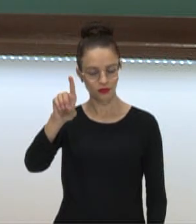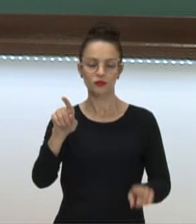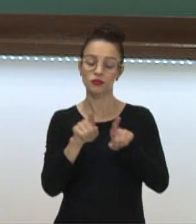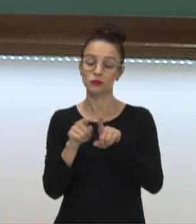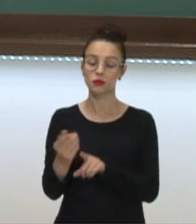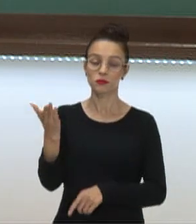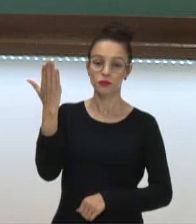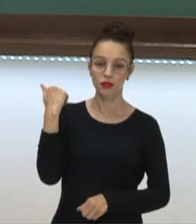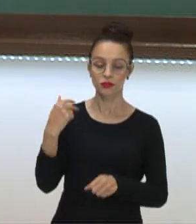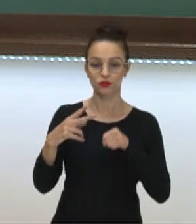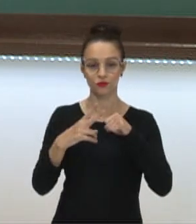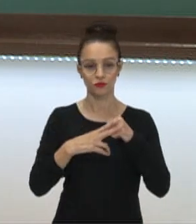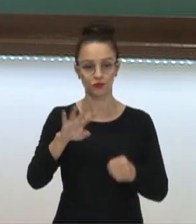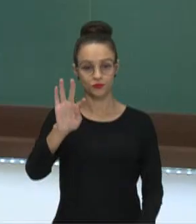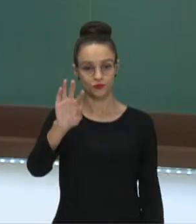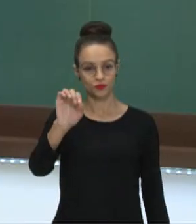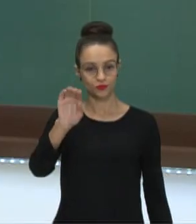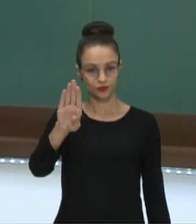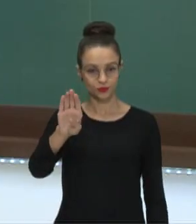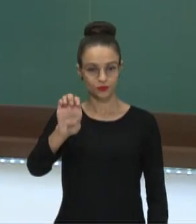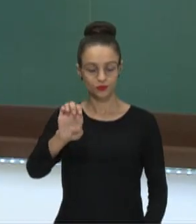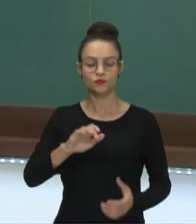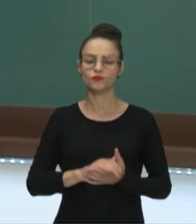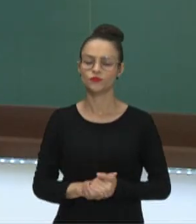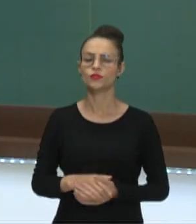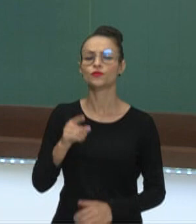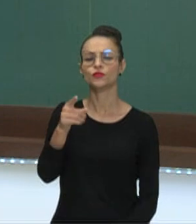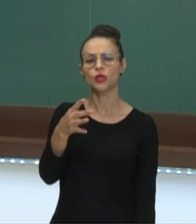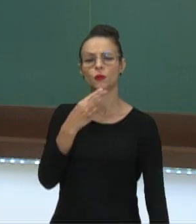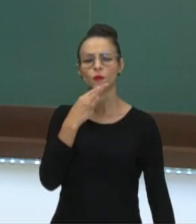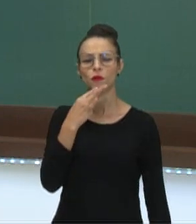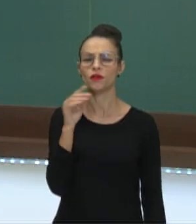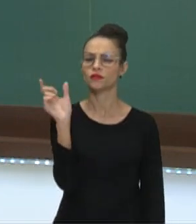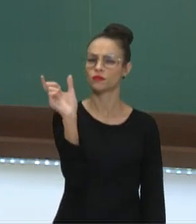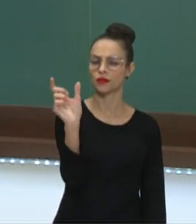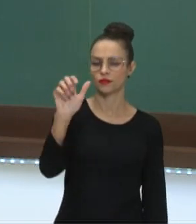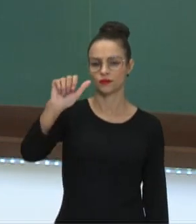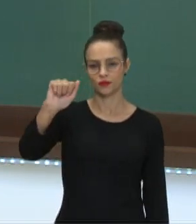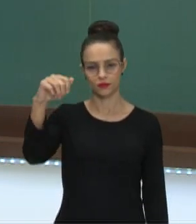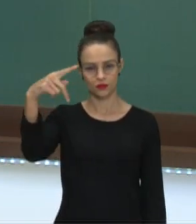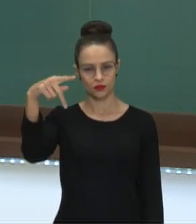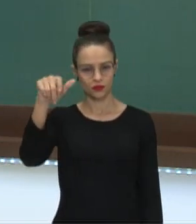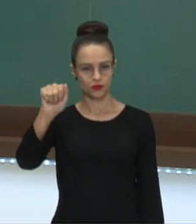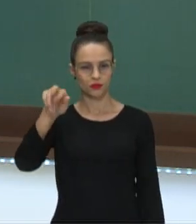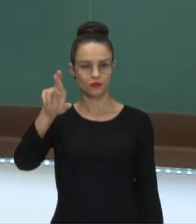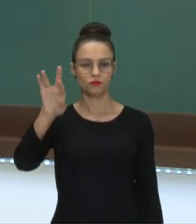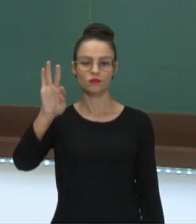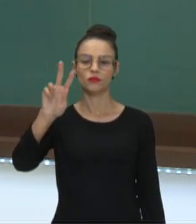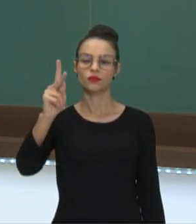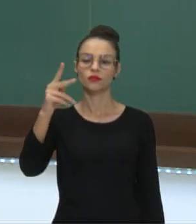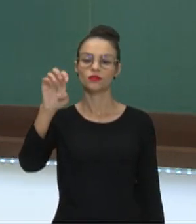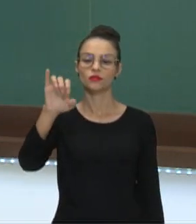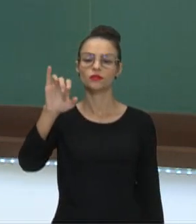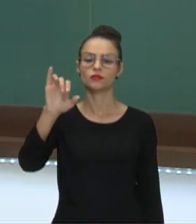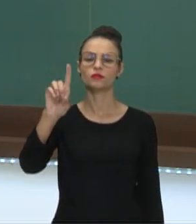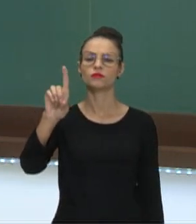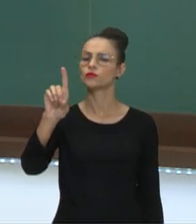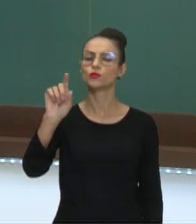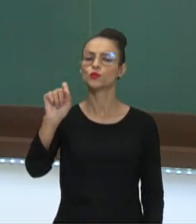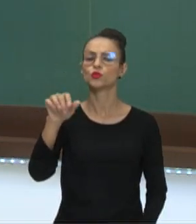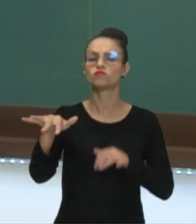be. Você já ouviu falar em apartheid? Você conhece essa palavra? Que movimento foi esse? O